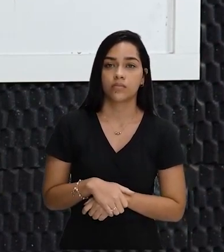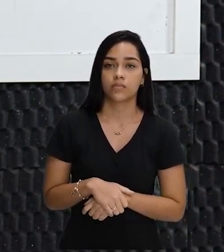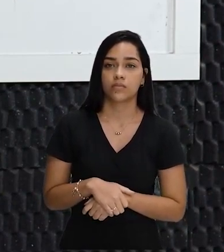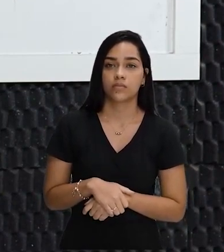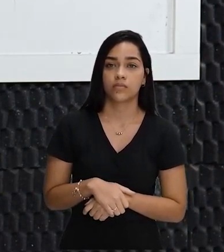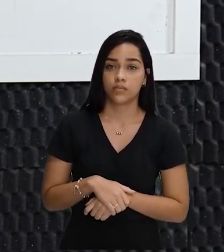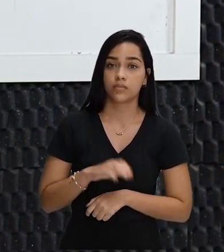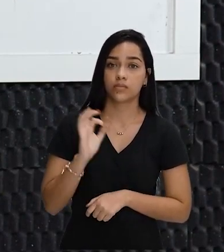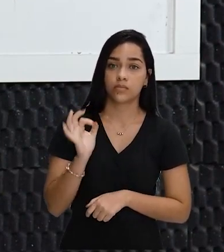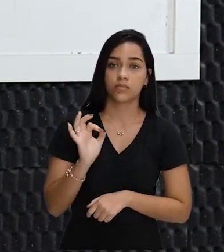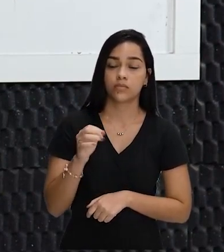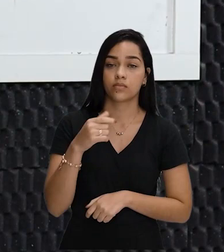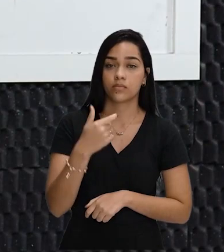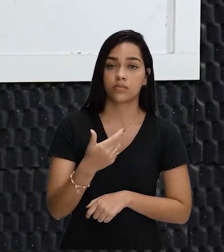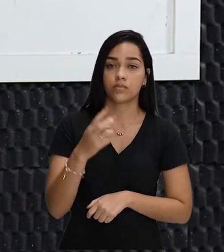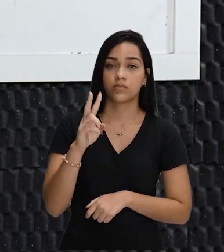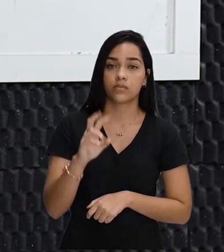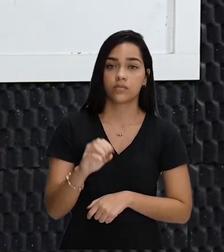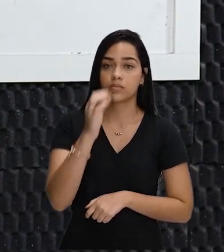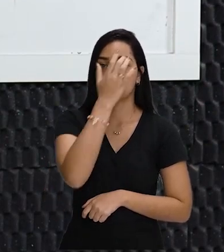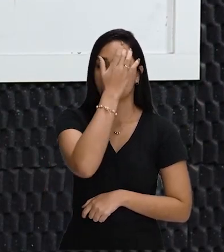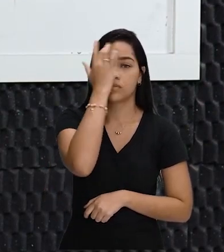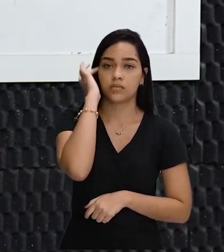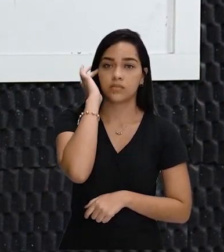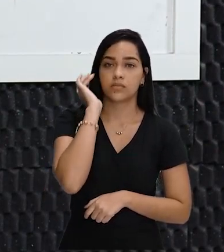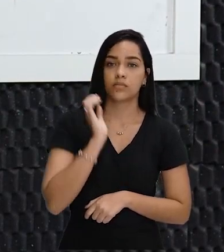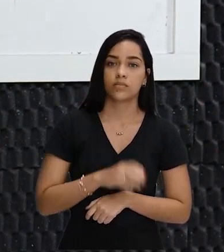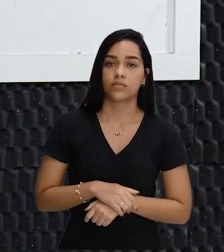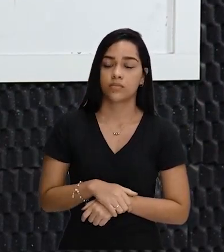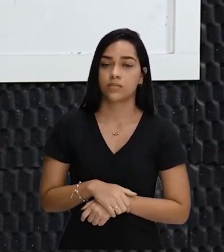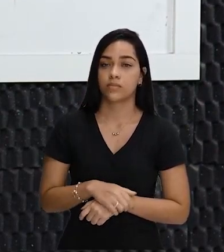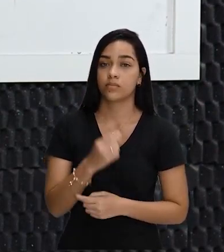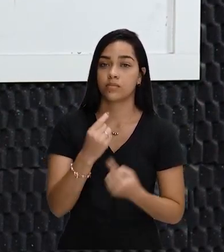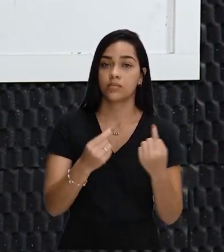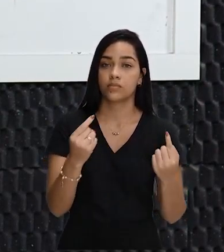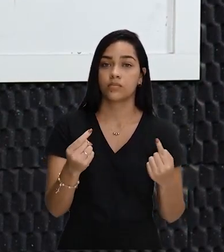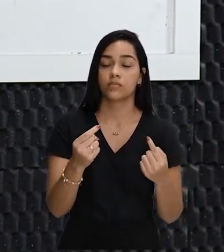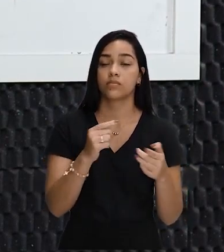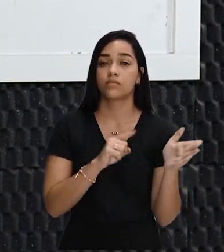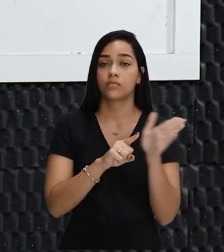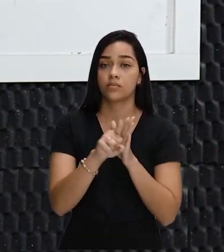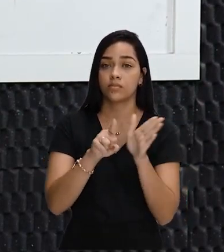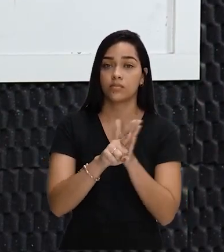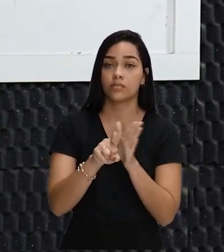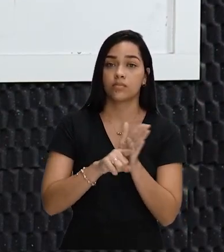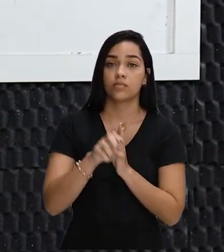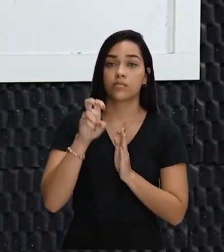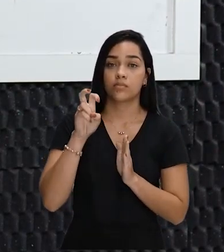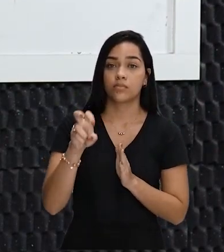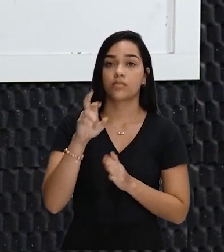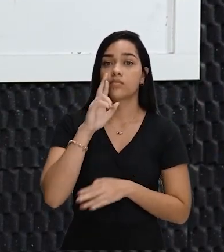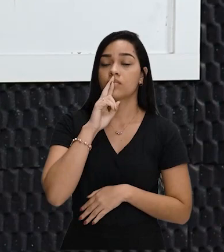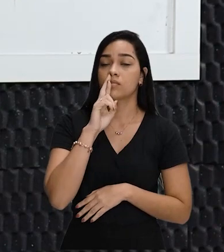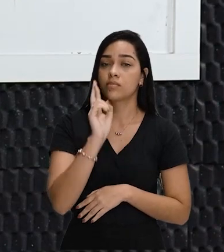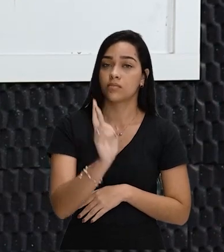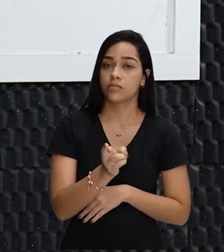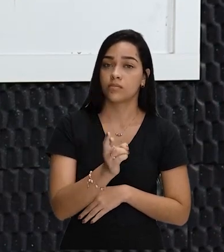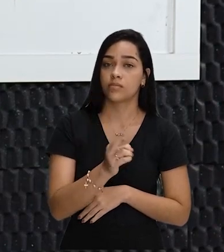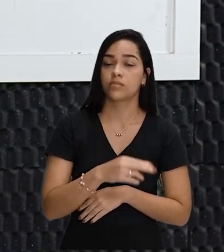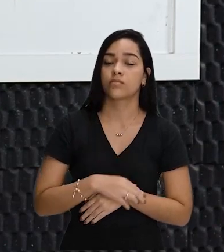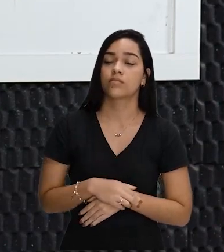certo 250 candidatos cada questão é responder cada um respondeu cinco questões